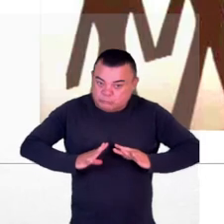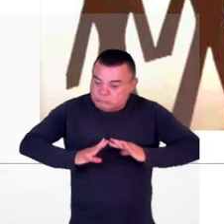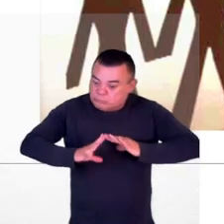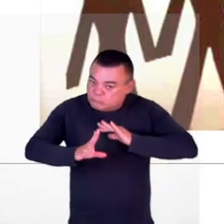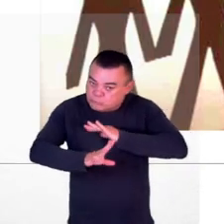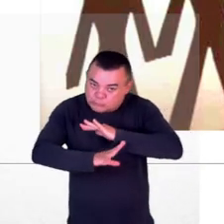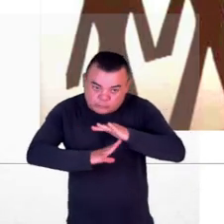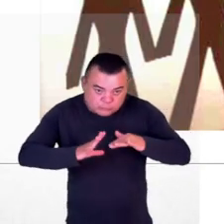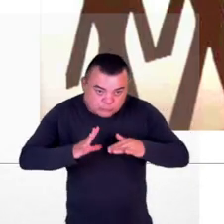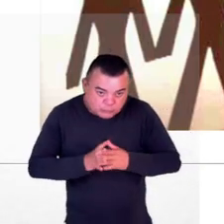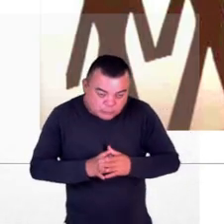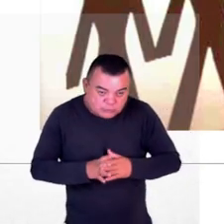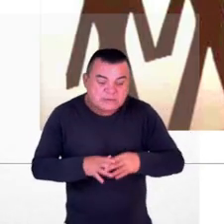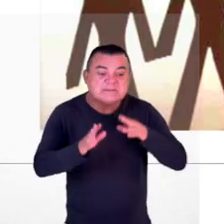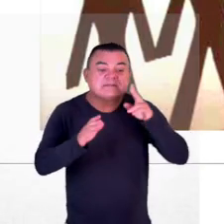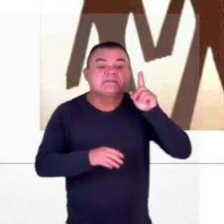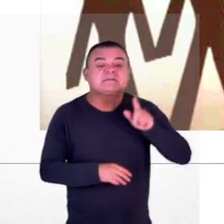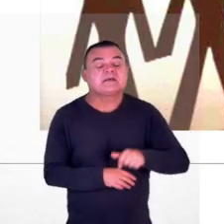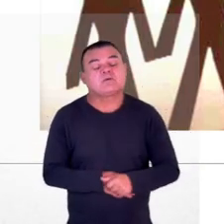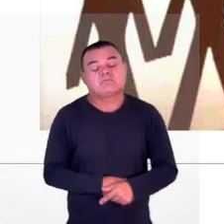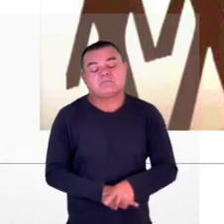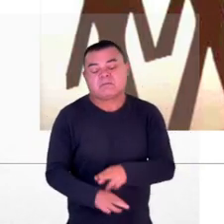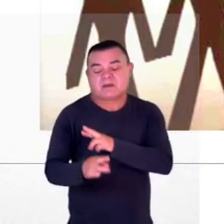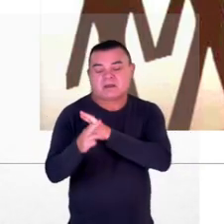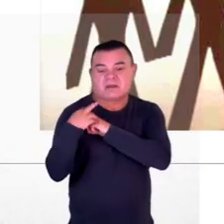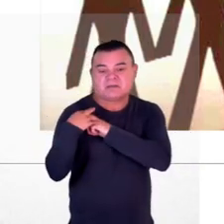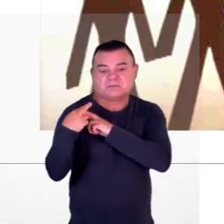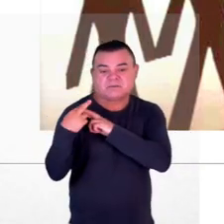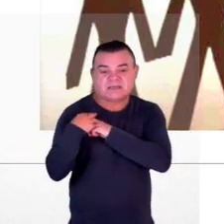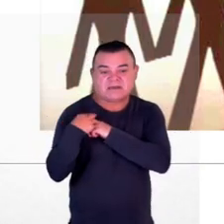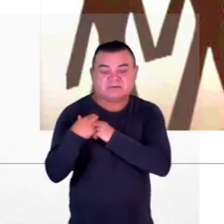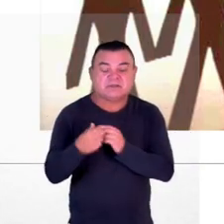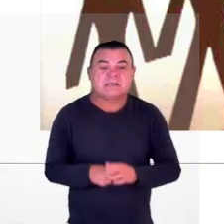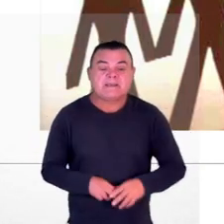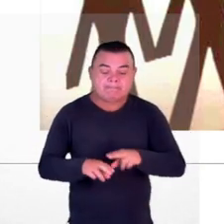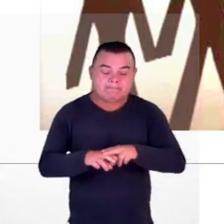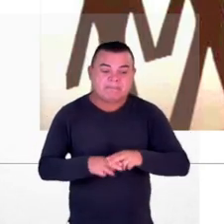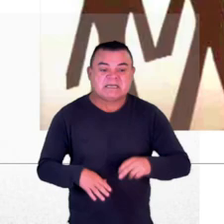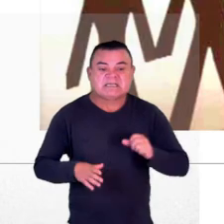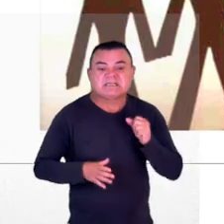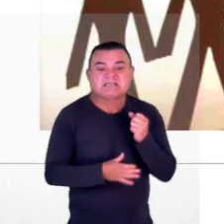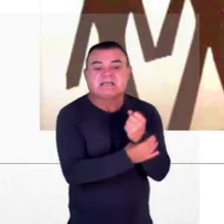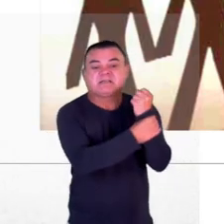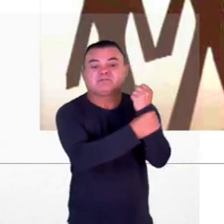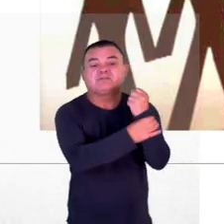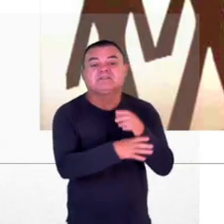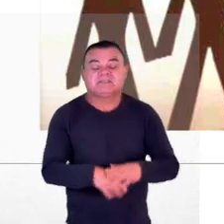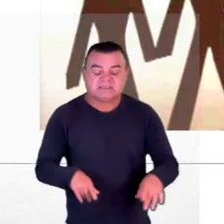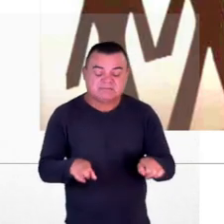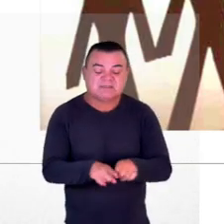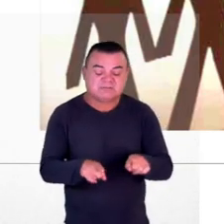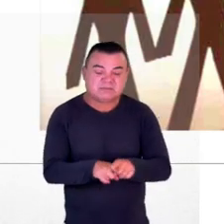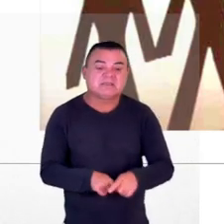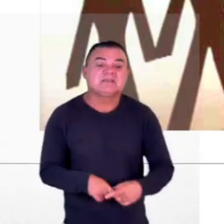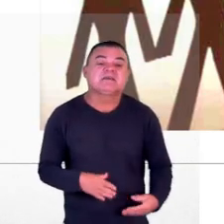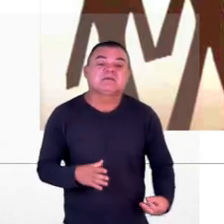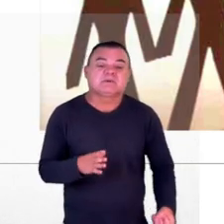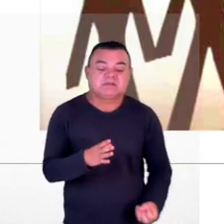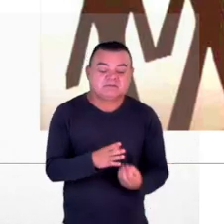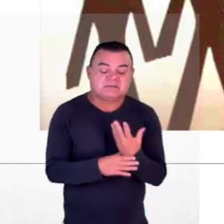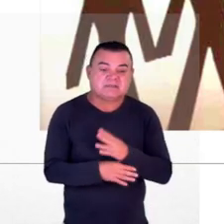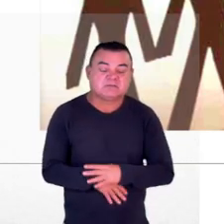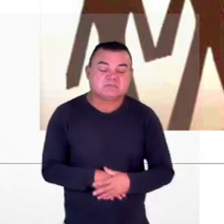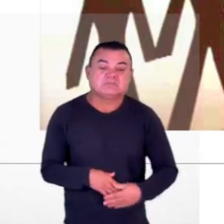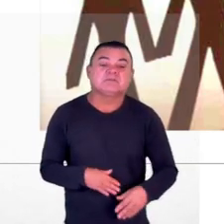todos são responsáveis pela garantia e pela implementação do direito